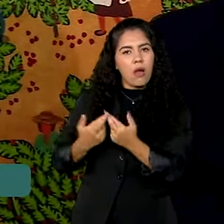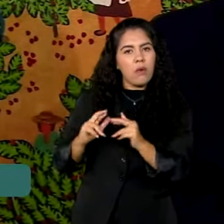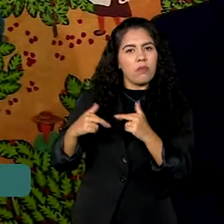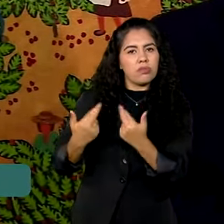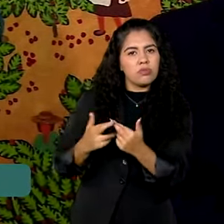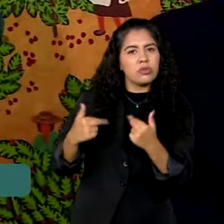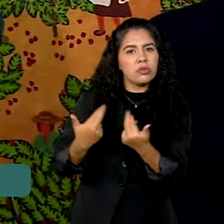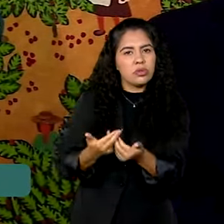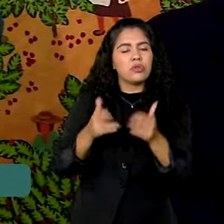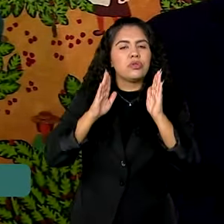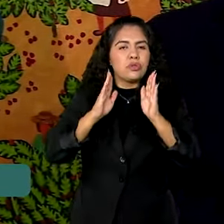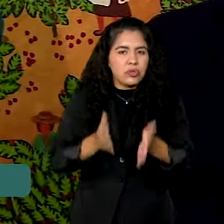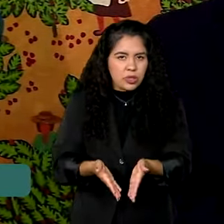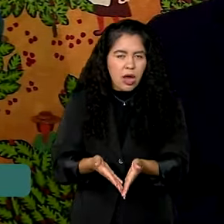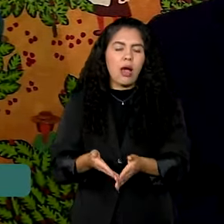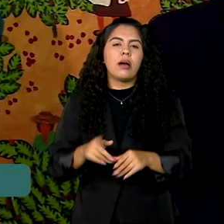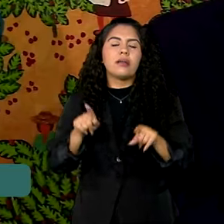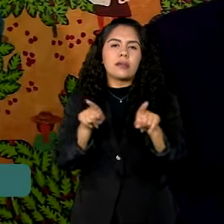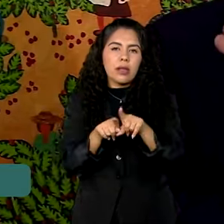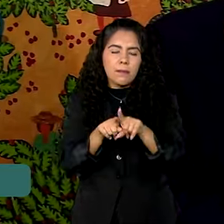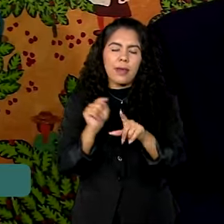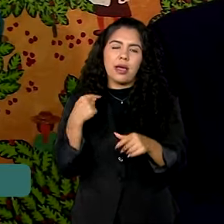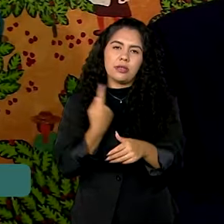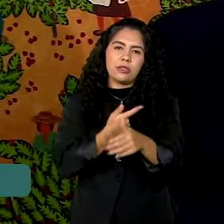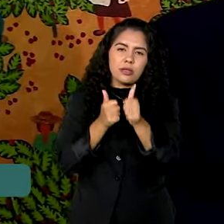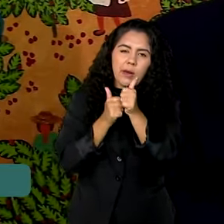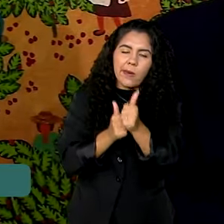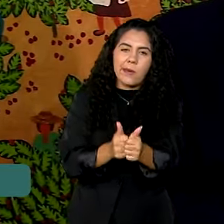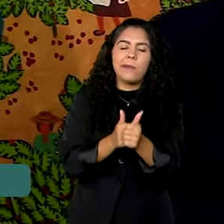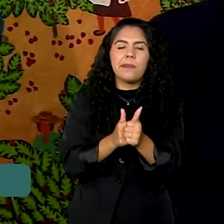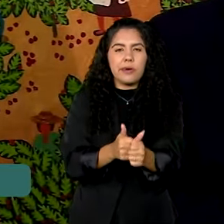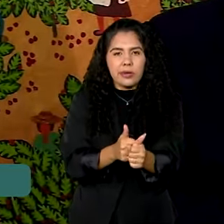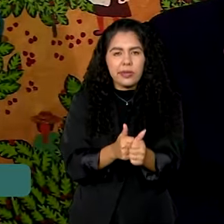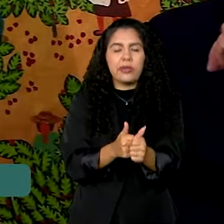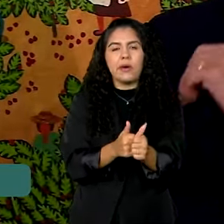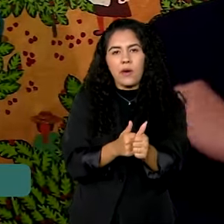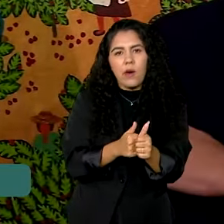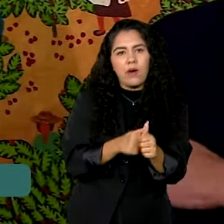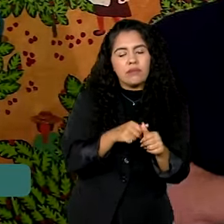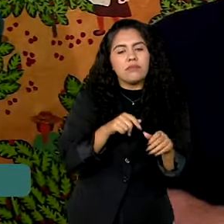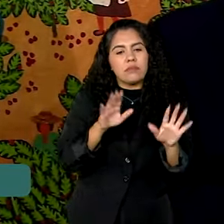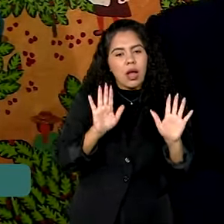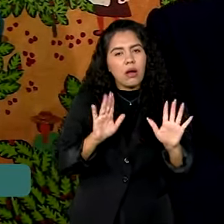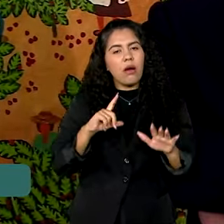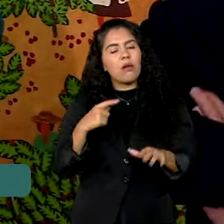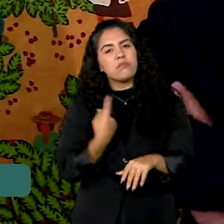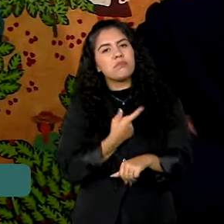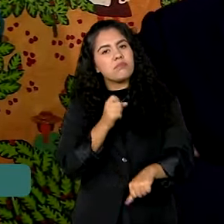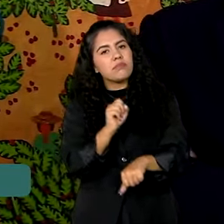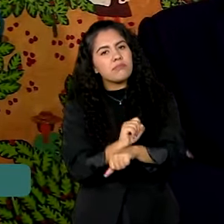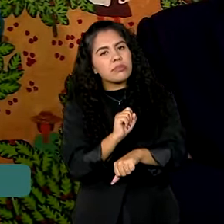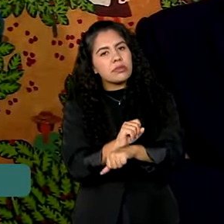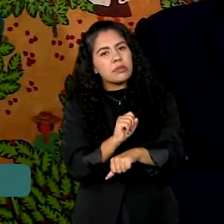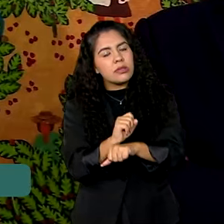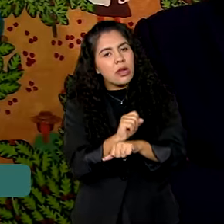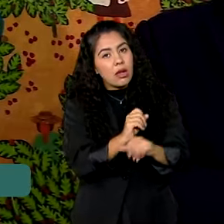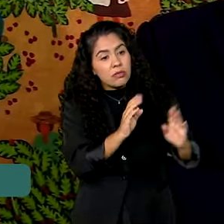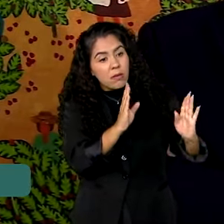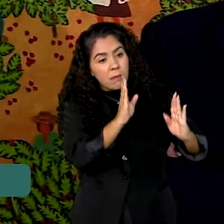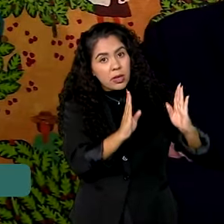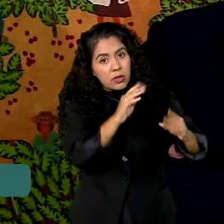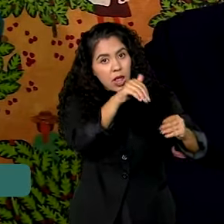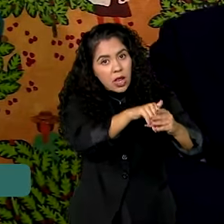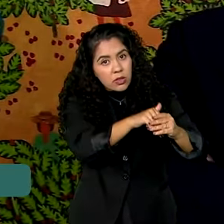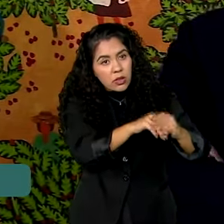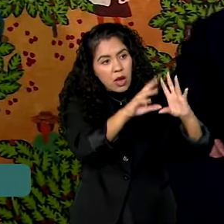senador Eduardo Braga, nós acompanhamos também enquanto Ministério das Relações Institucionais, então, todo mundo esperando passar esse período eleitoral para que a gente possa